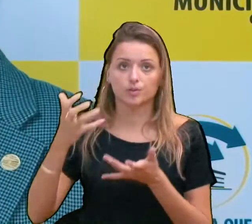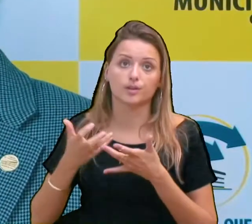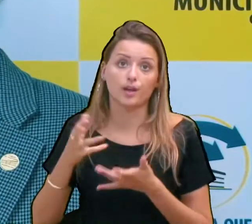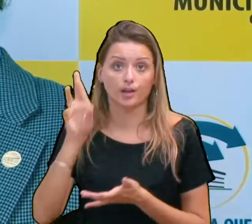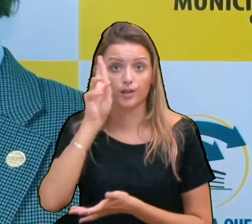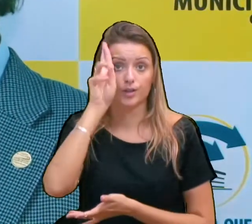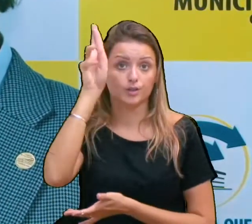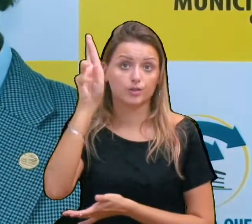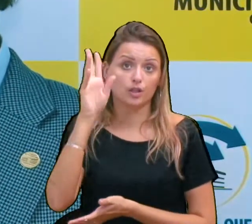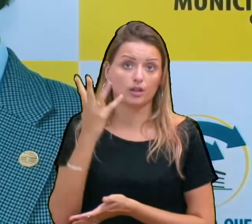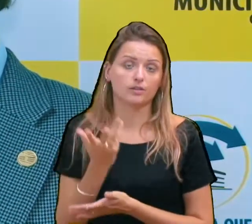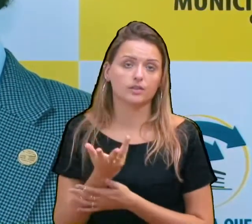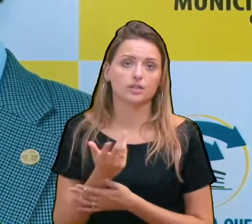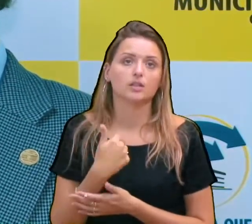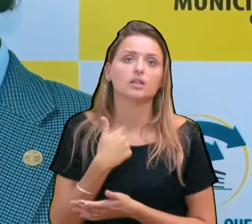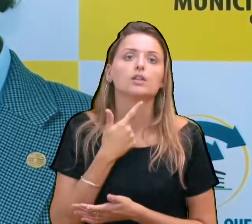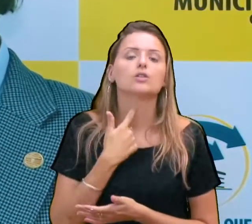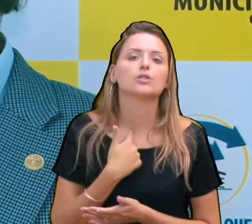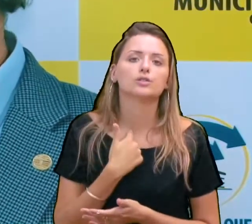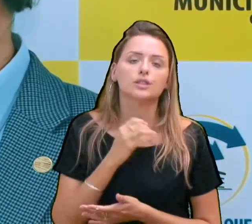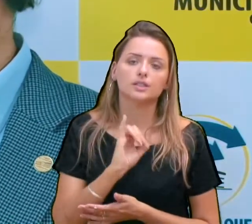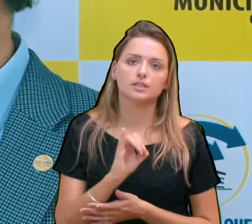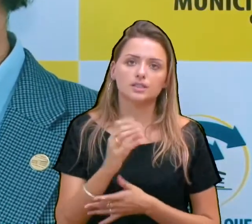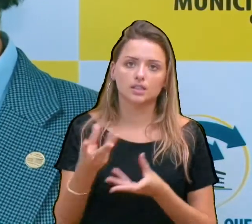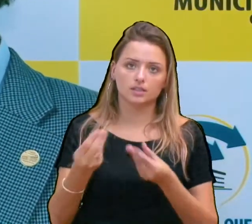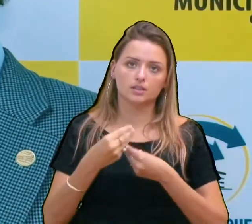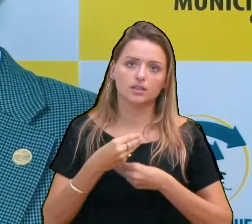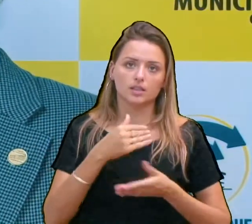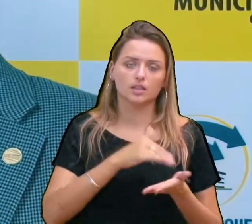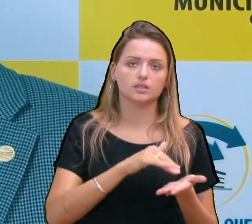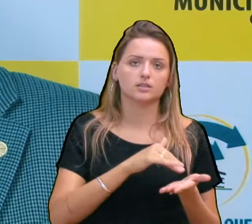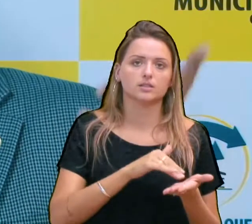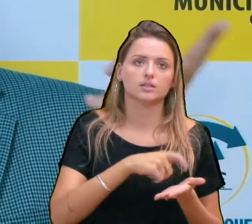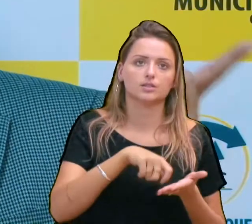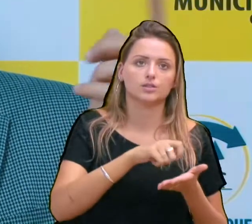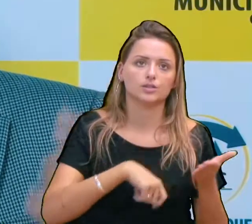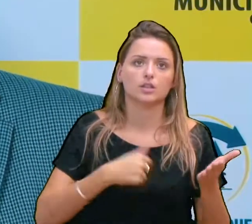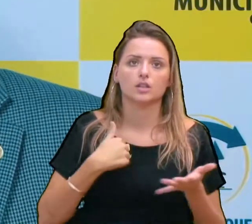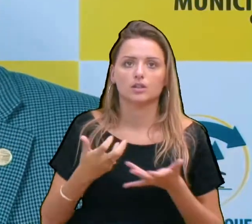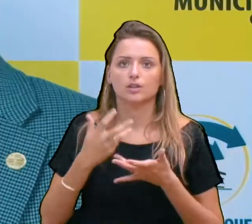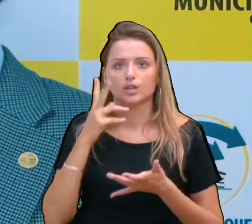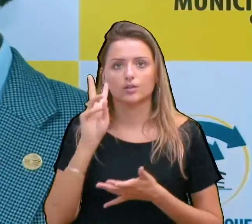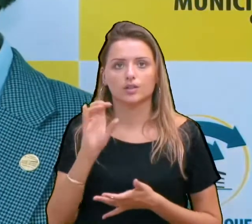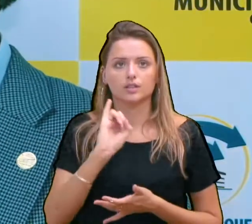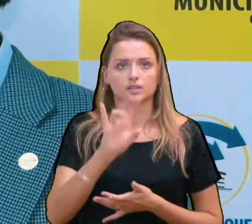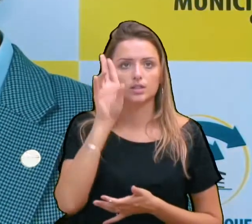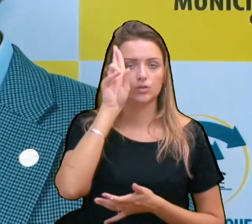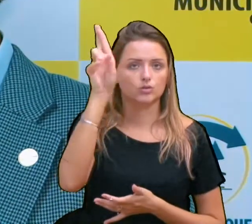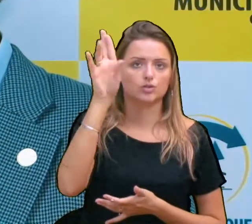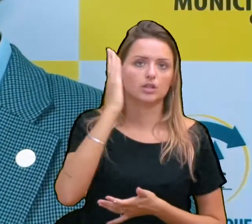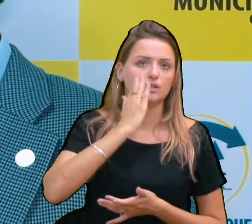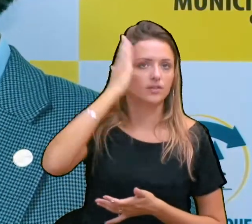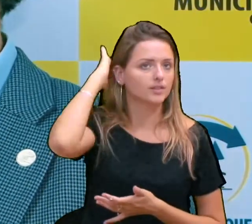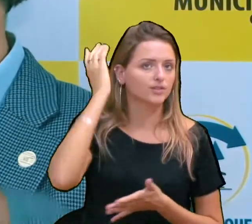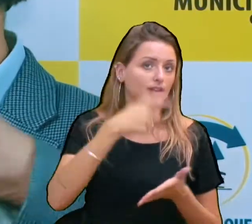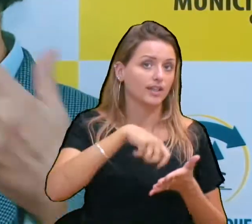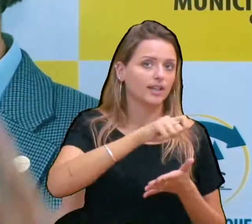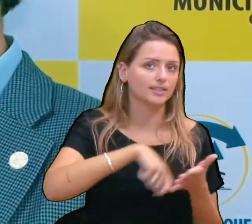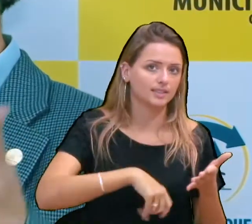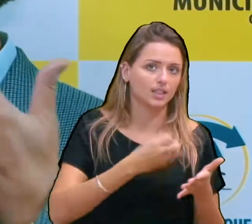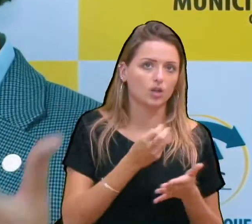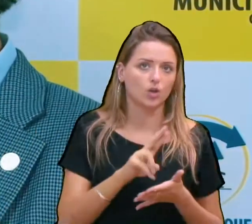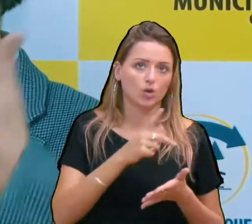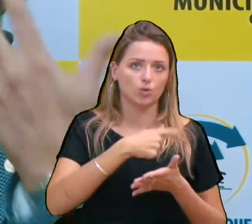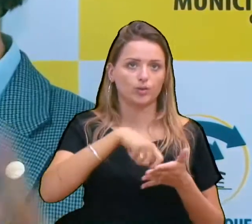de estados, eu gostaria de, se vier a assinatura do secretário, eu quero ver se o nosso prefeito vai assinar ou terá que